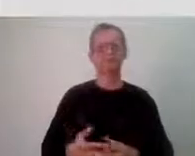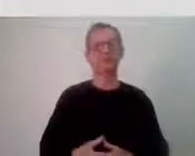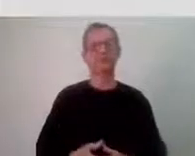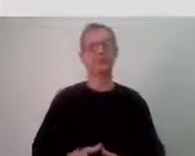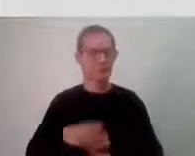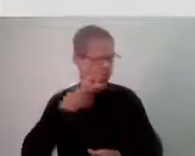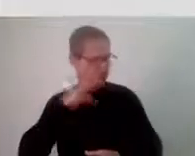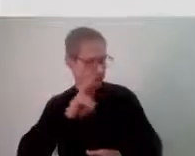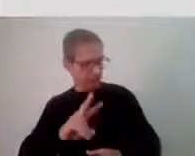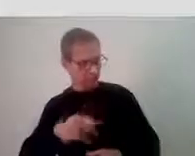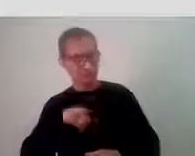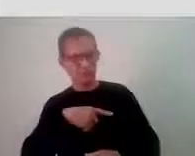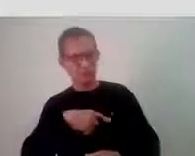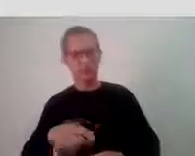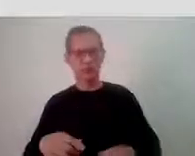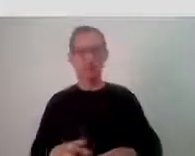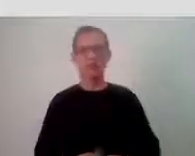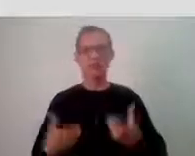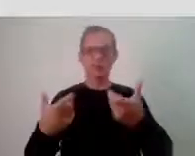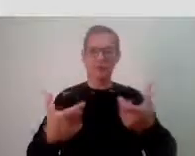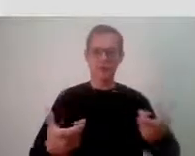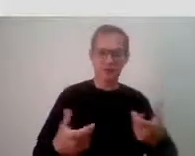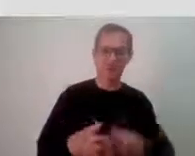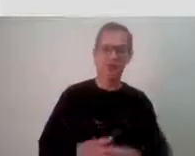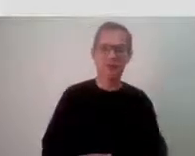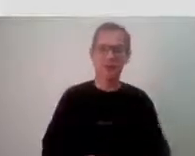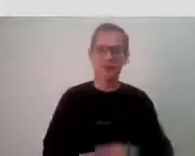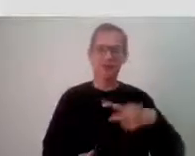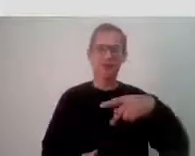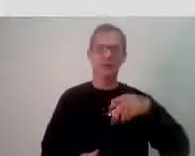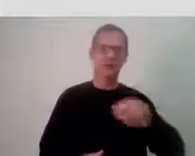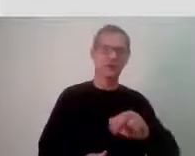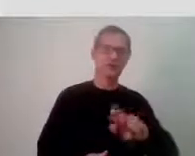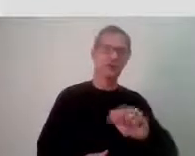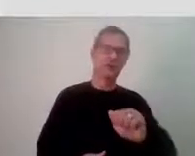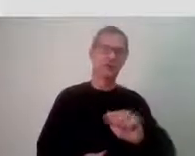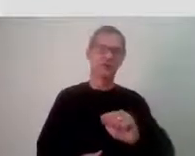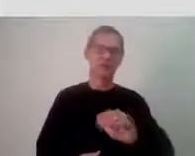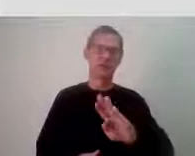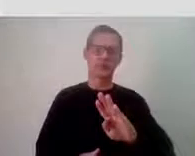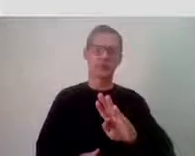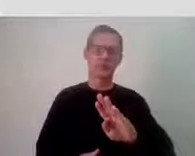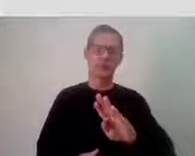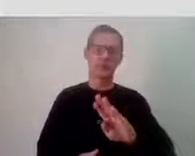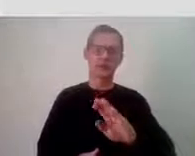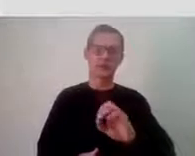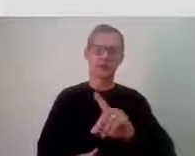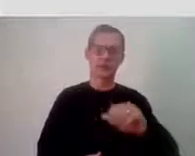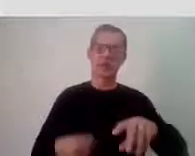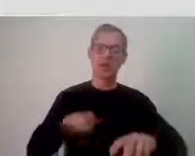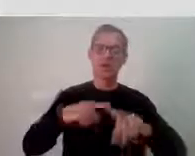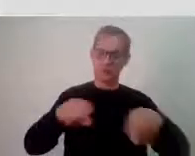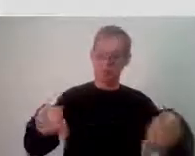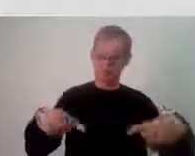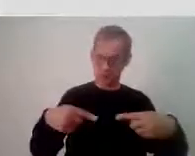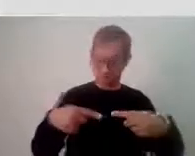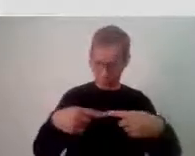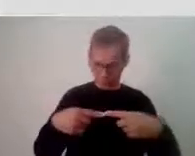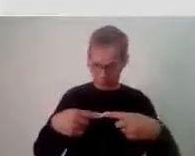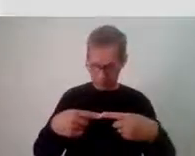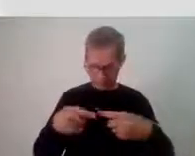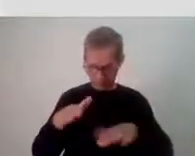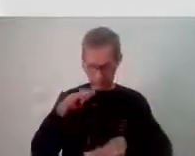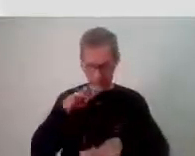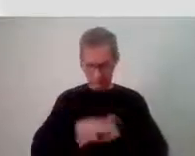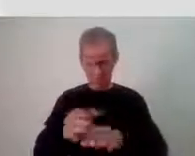Ó, aqui eu tenho essa região, essa parábola, eu quero calcular essa área. Está abaixo da curva. Então, como que nós vamos calcular